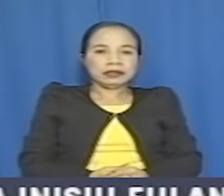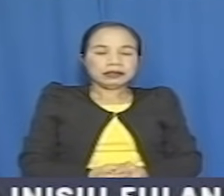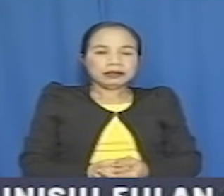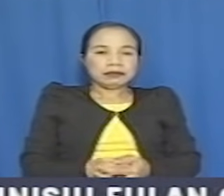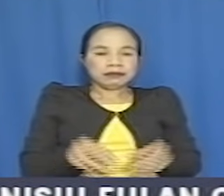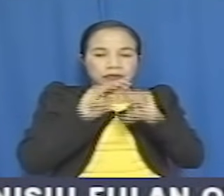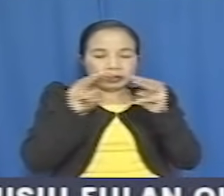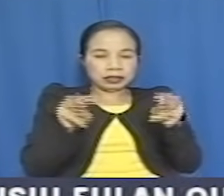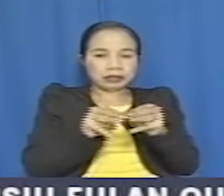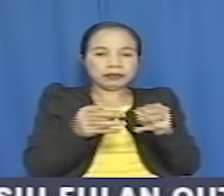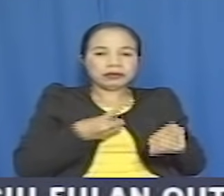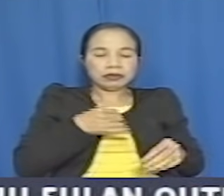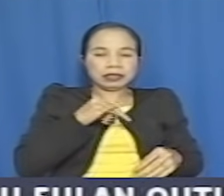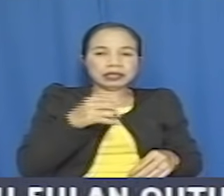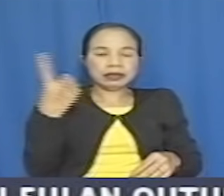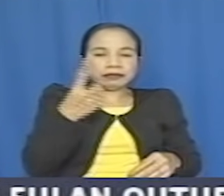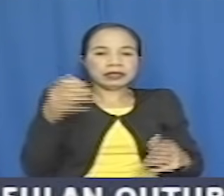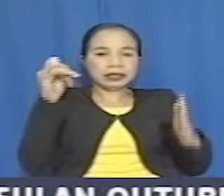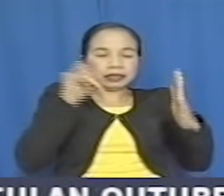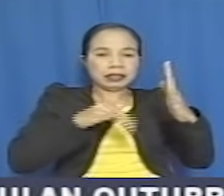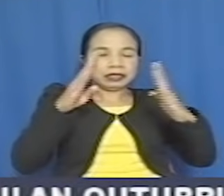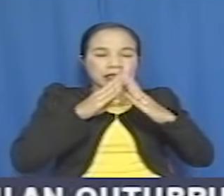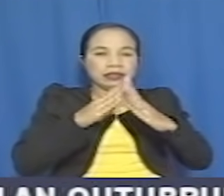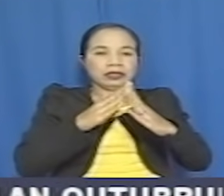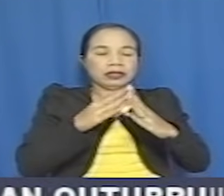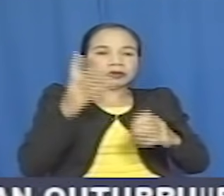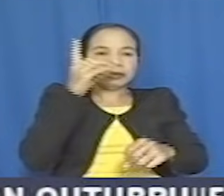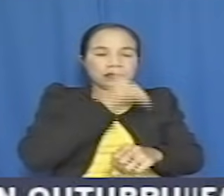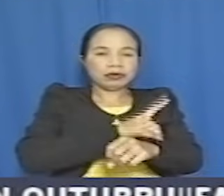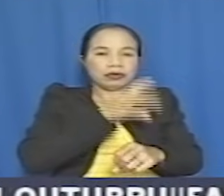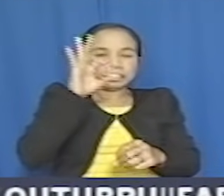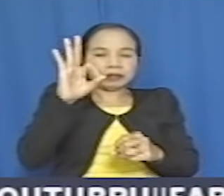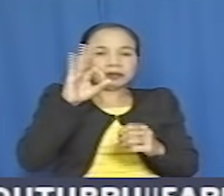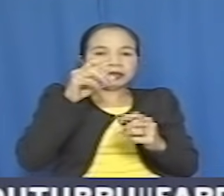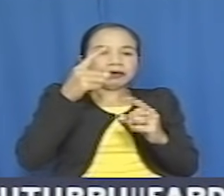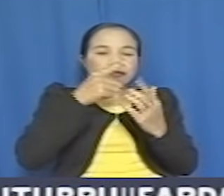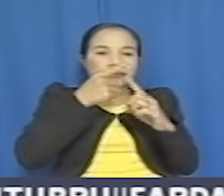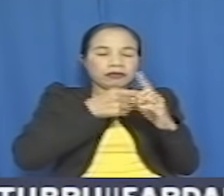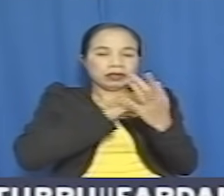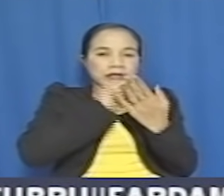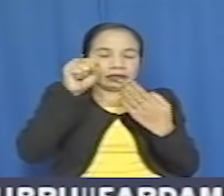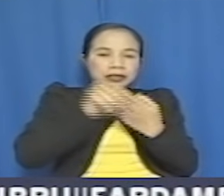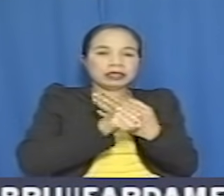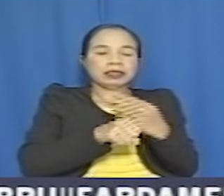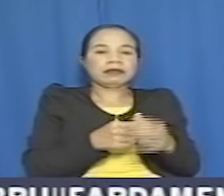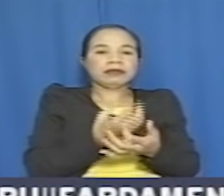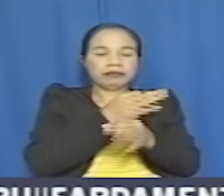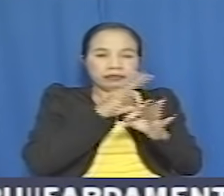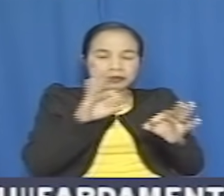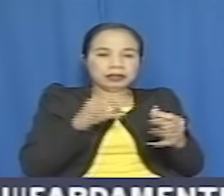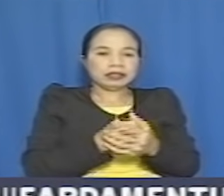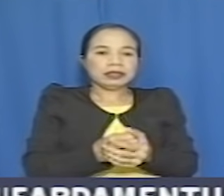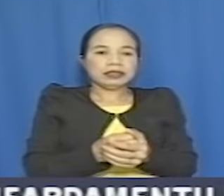Município de Ilha mantém confinamento obrigatório geral. Tolorância, fulano setembro, nos acordou na imposição confinamento obrigatório geral e